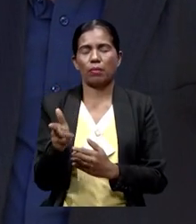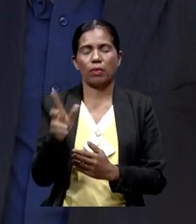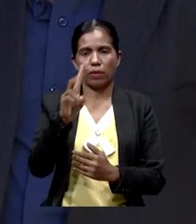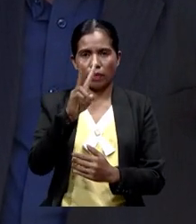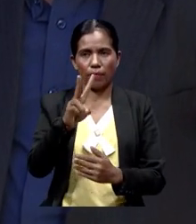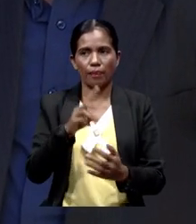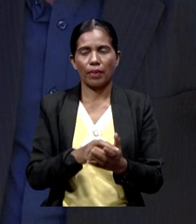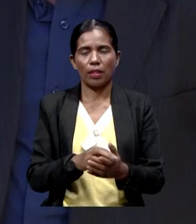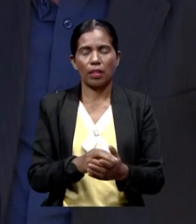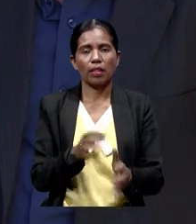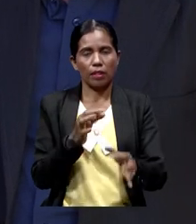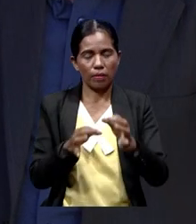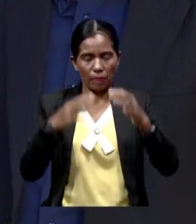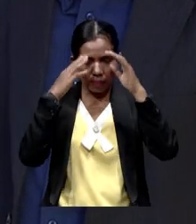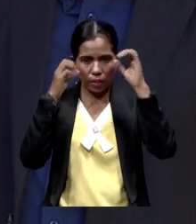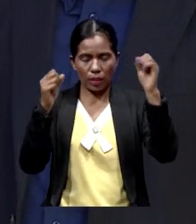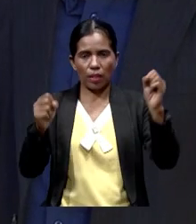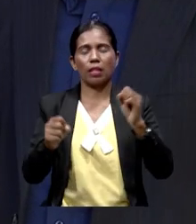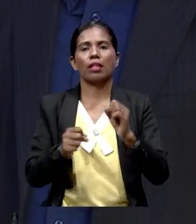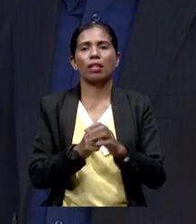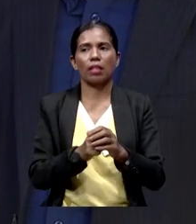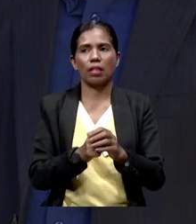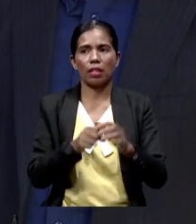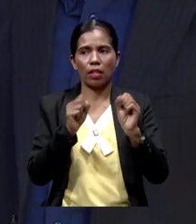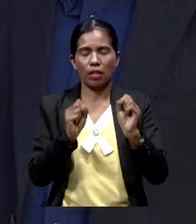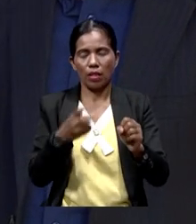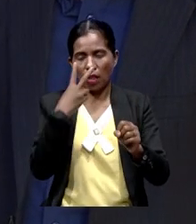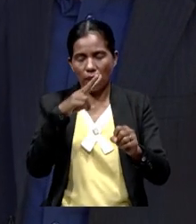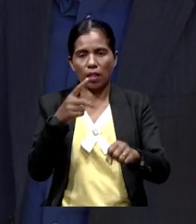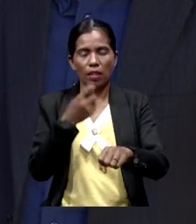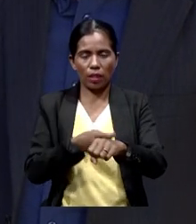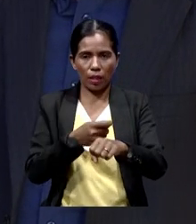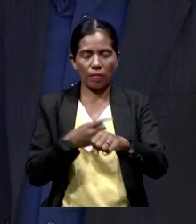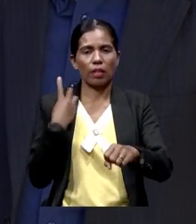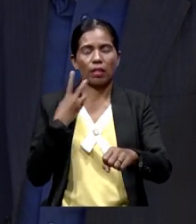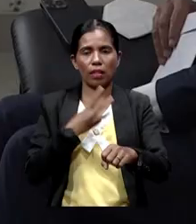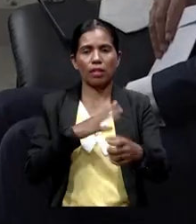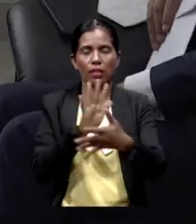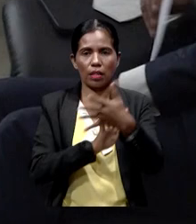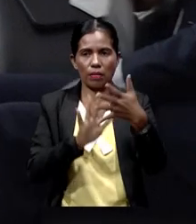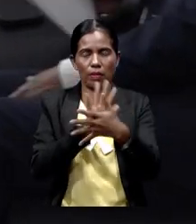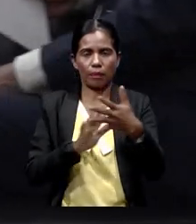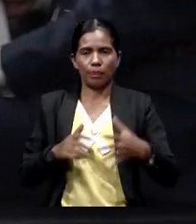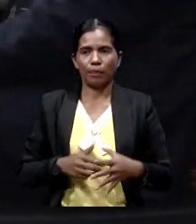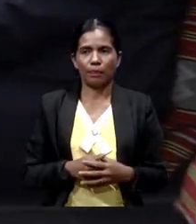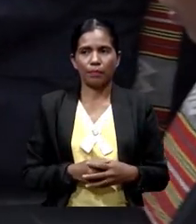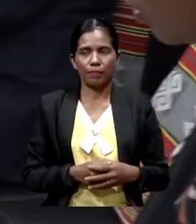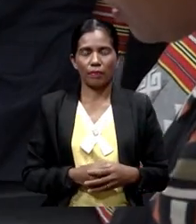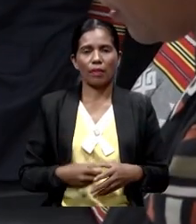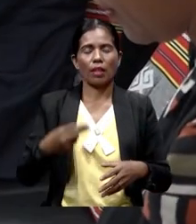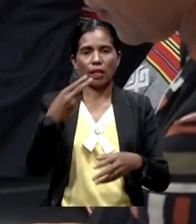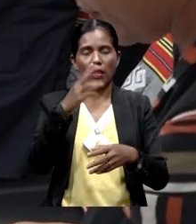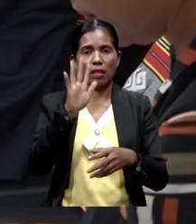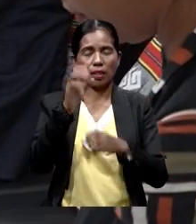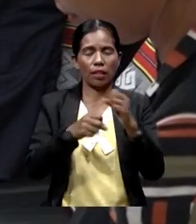o Sr. Presidente confirma até que o Sr. Presidente já é tempo de participar e ter a cerimônia. E a quinto